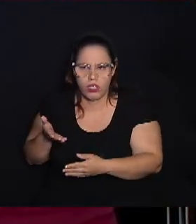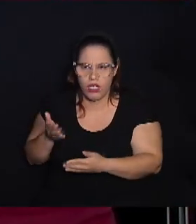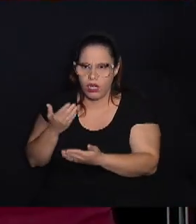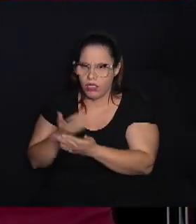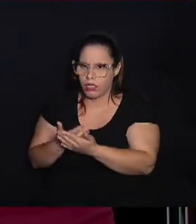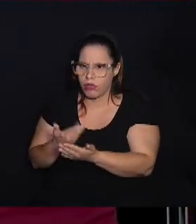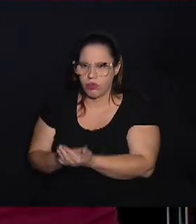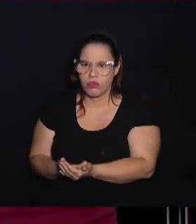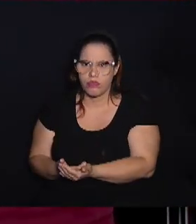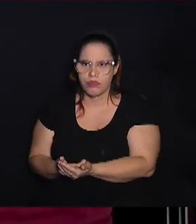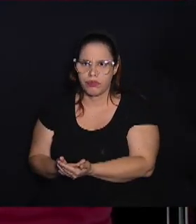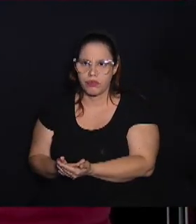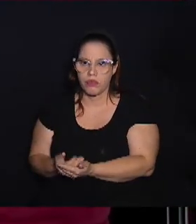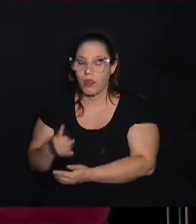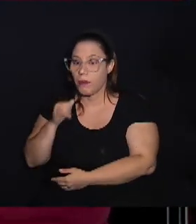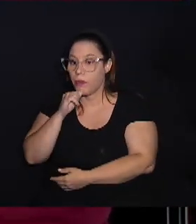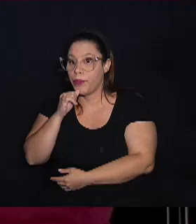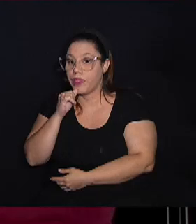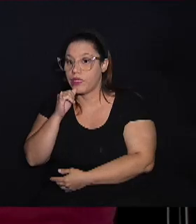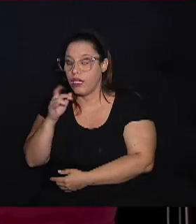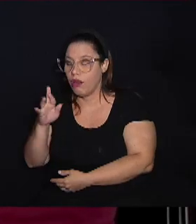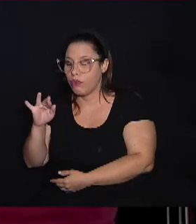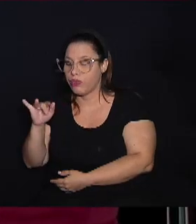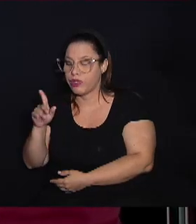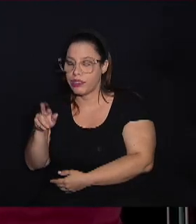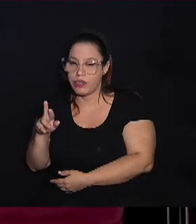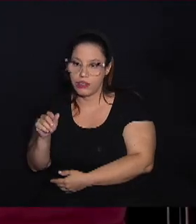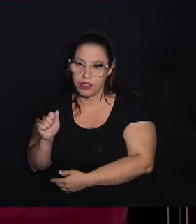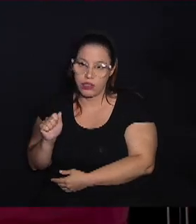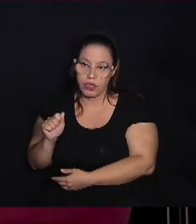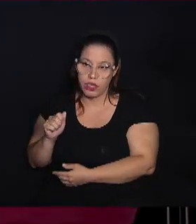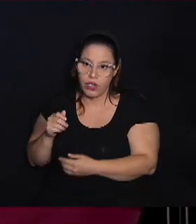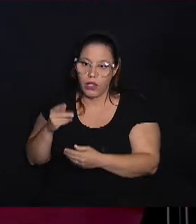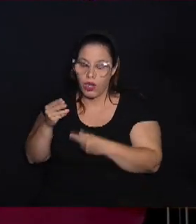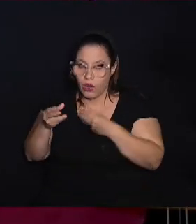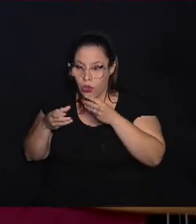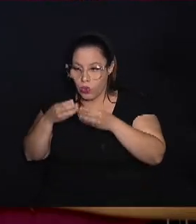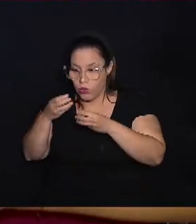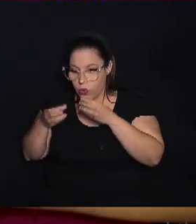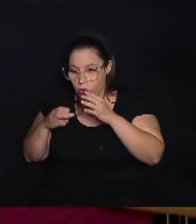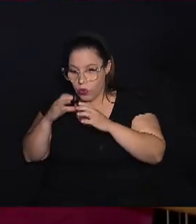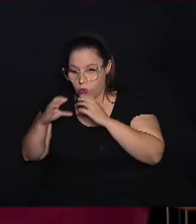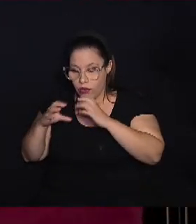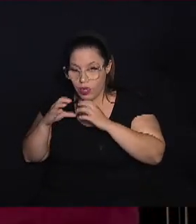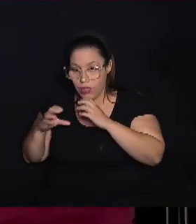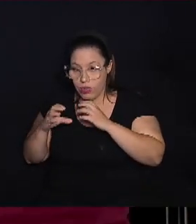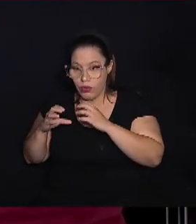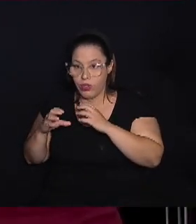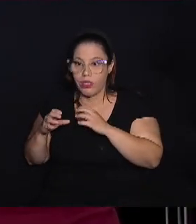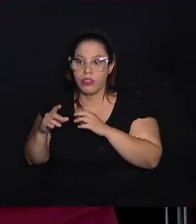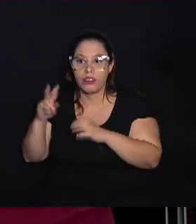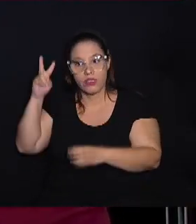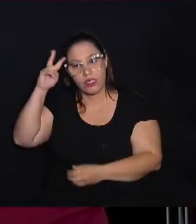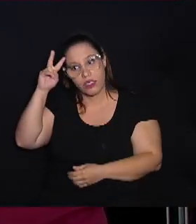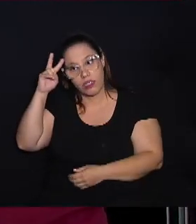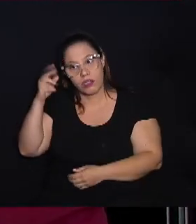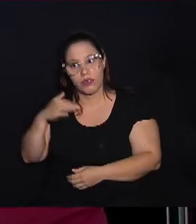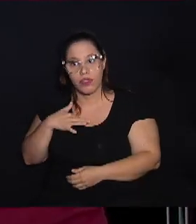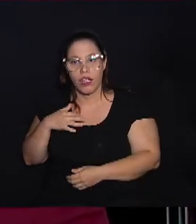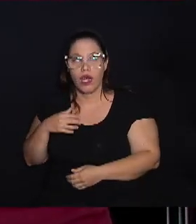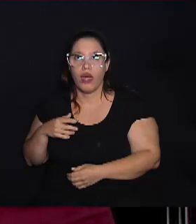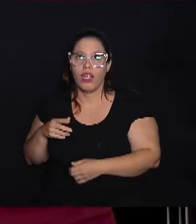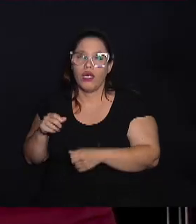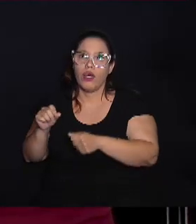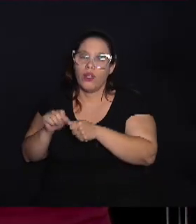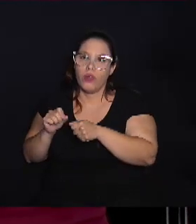exemplo, como a Fernanda, né, contadora de histórias, é atriz, então ela fez um curso de artes cênicas. Eu fiz curso de rádio e